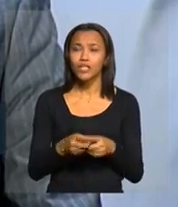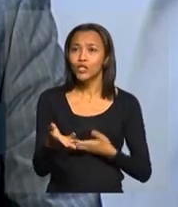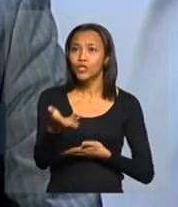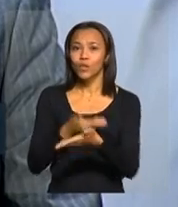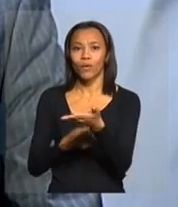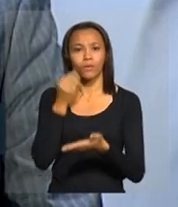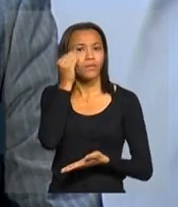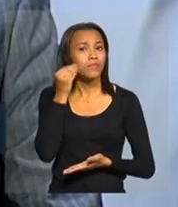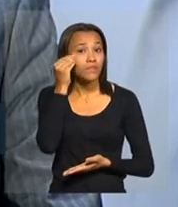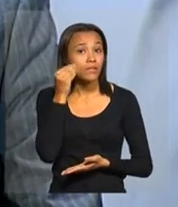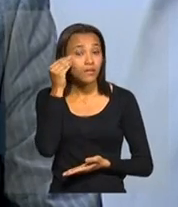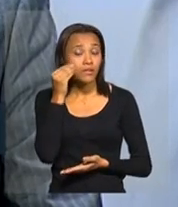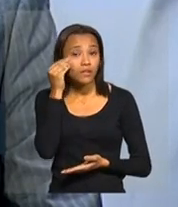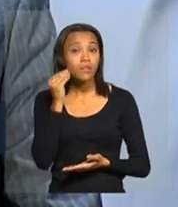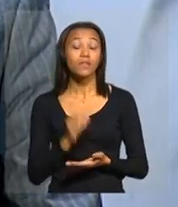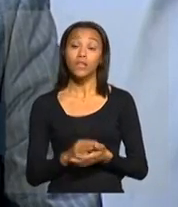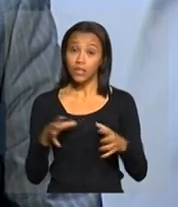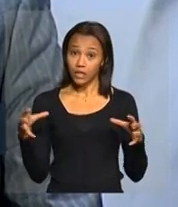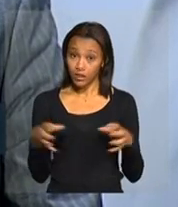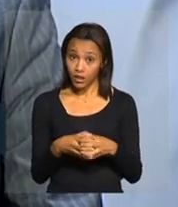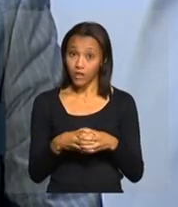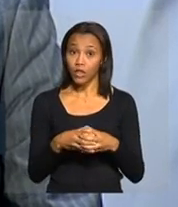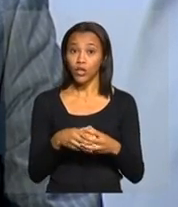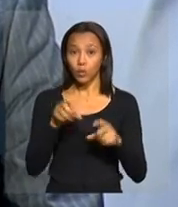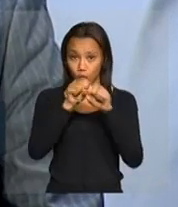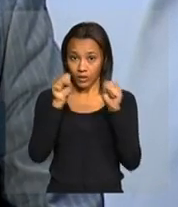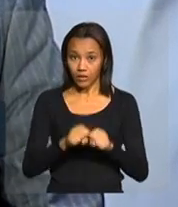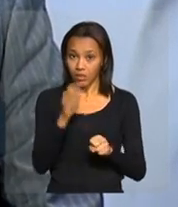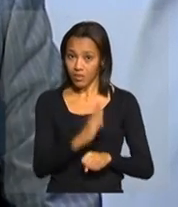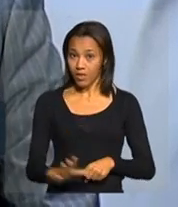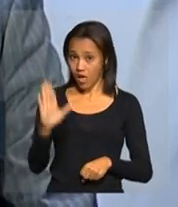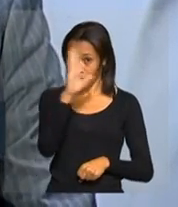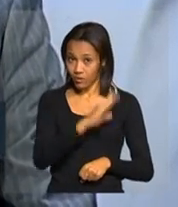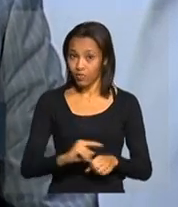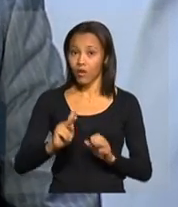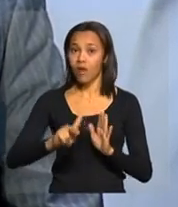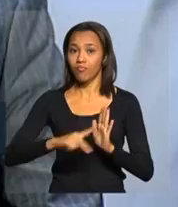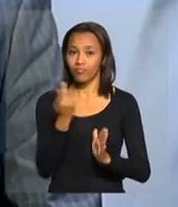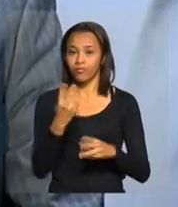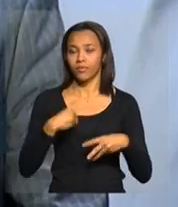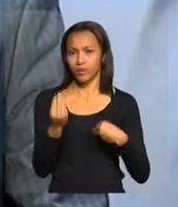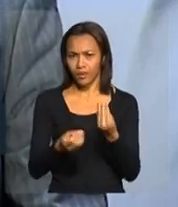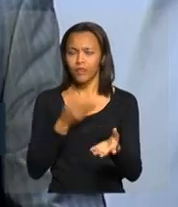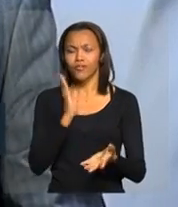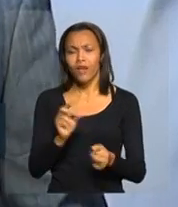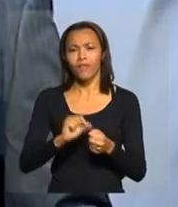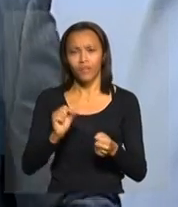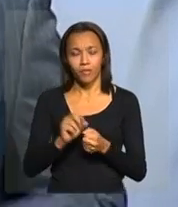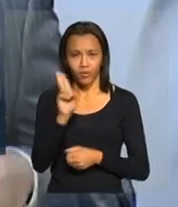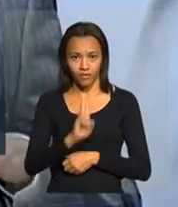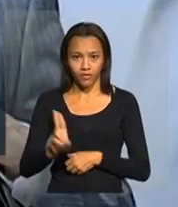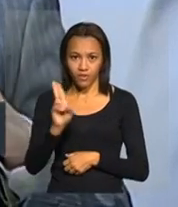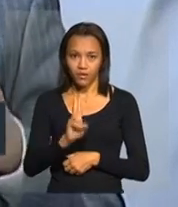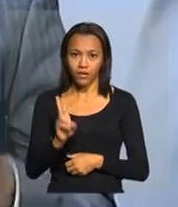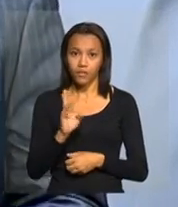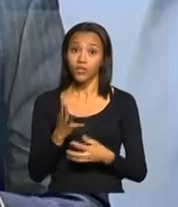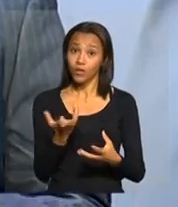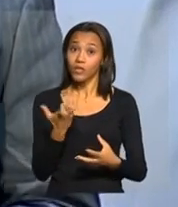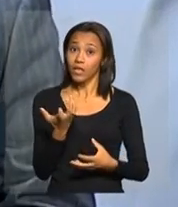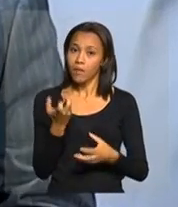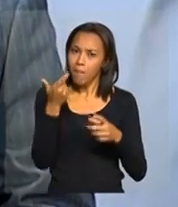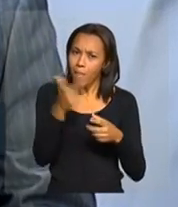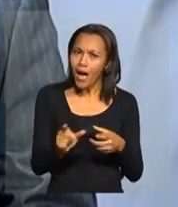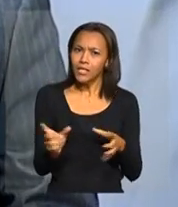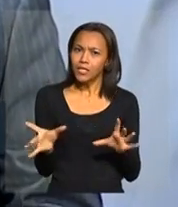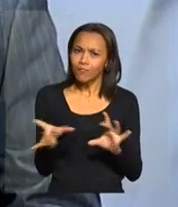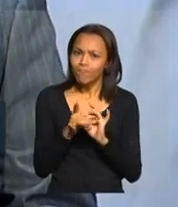experiências, e o Sistema Nacional de Transplantes, que hoje isso já é um pouco feito através das universidades, da própria BTO. Nós queremos estruturar